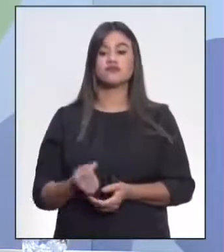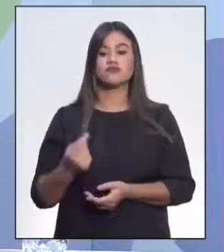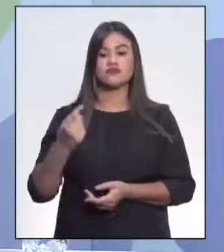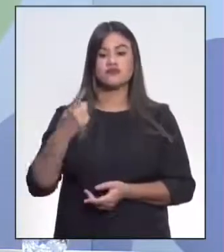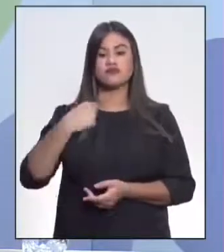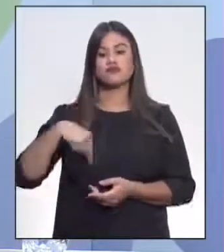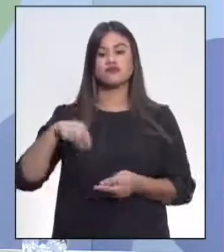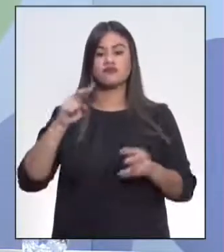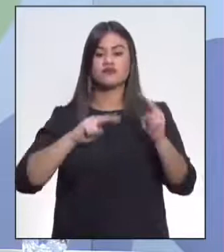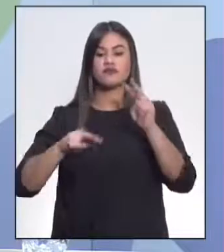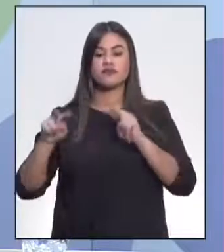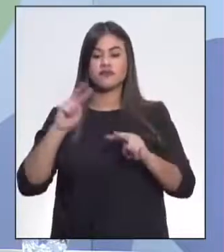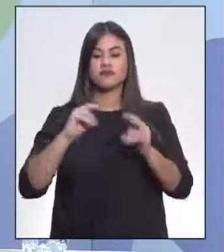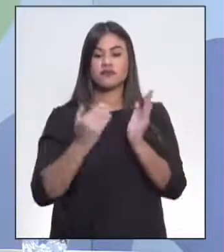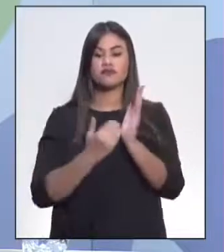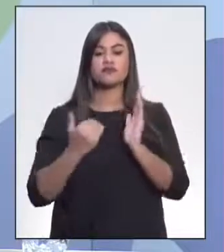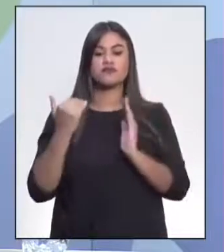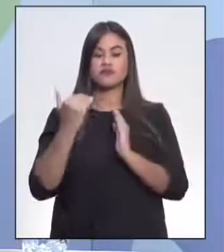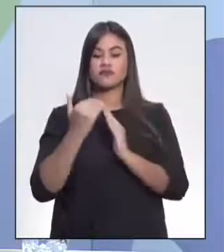do ukulele,